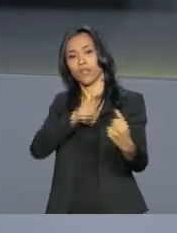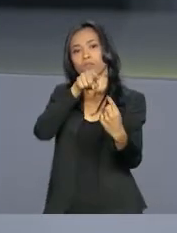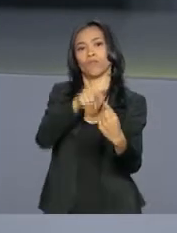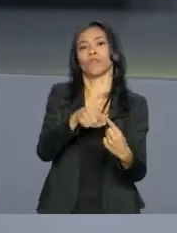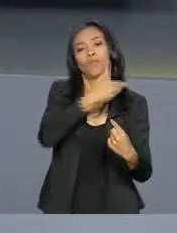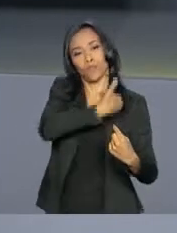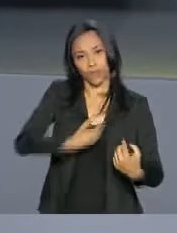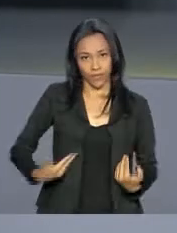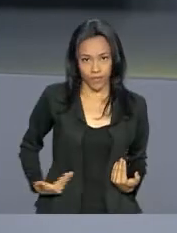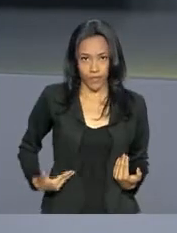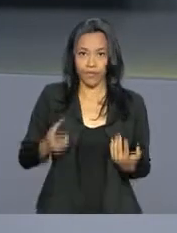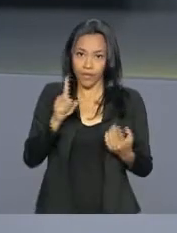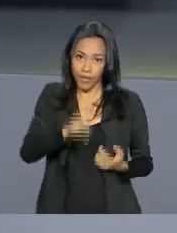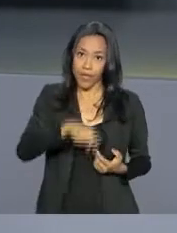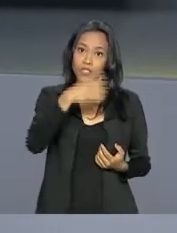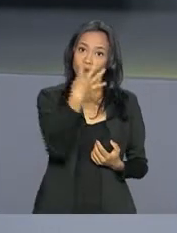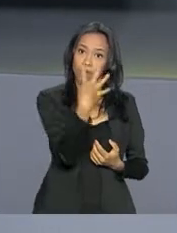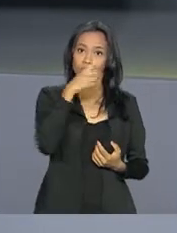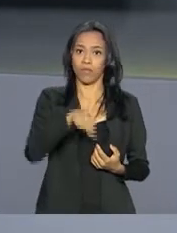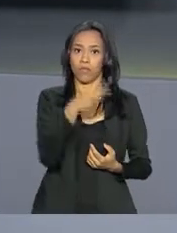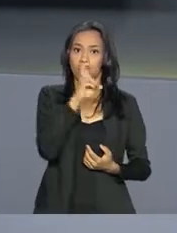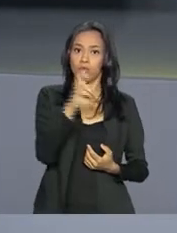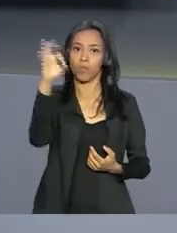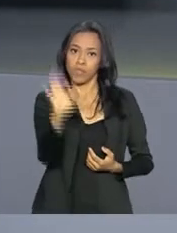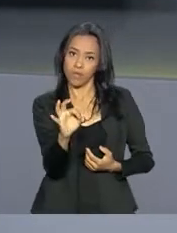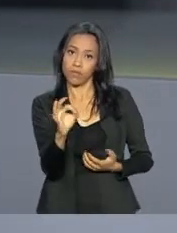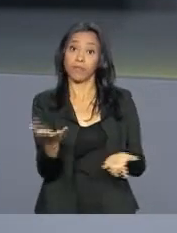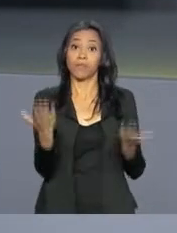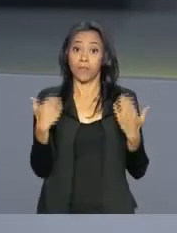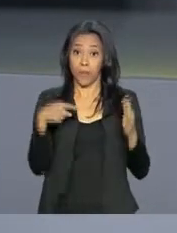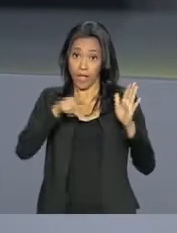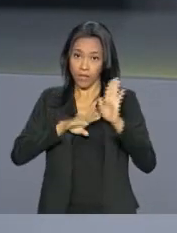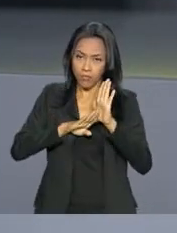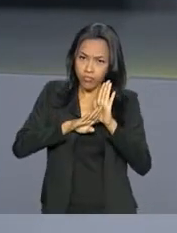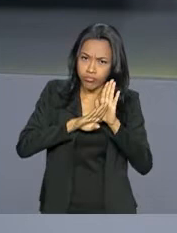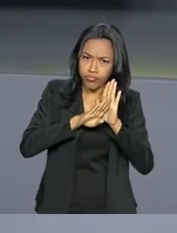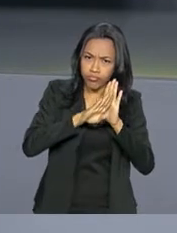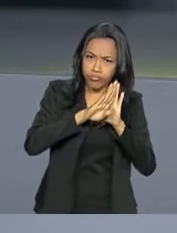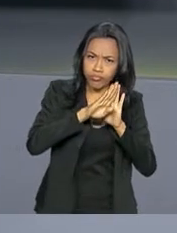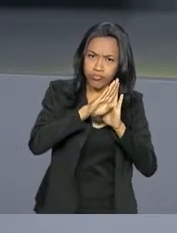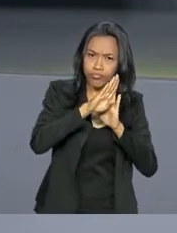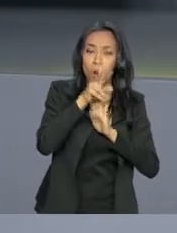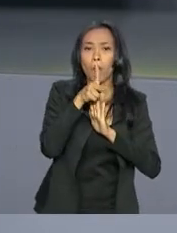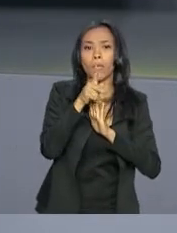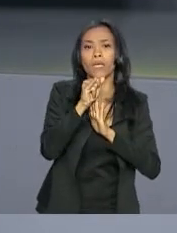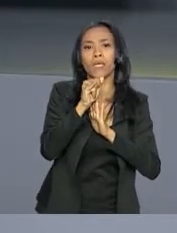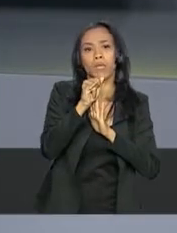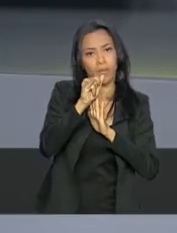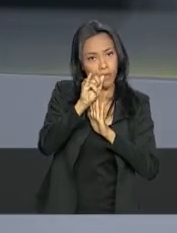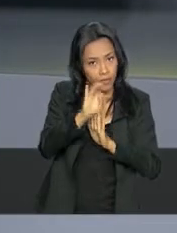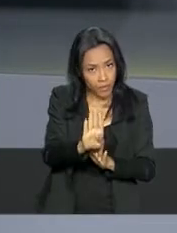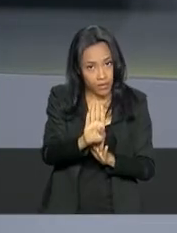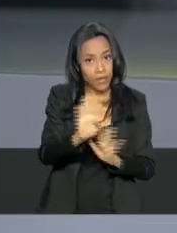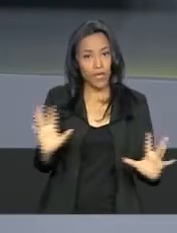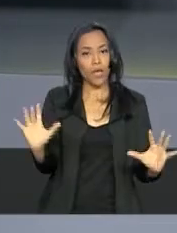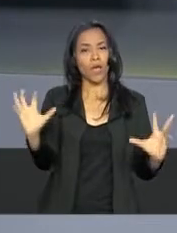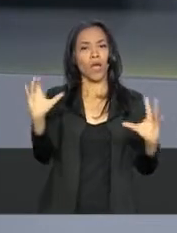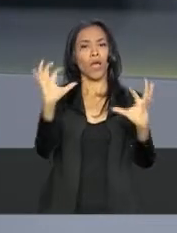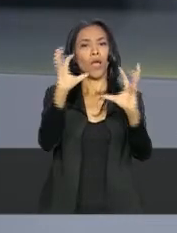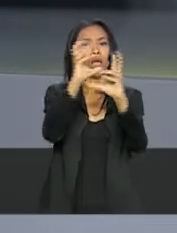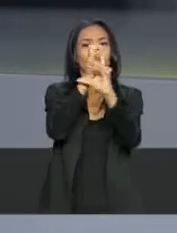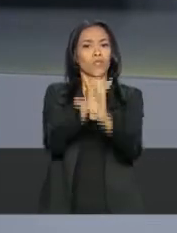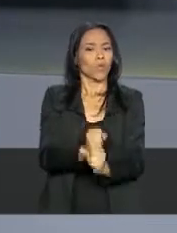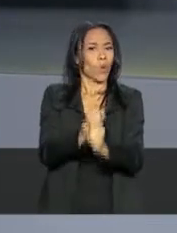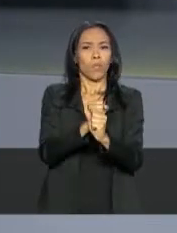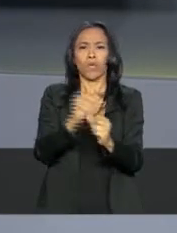prevista pelo governo que é de 4 6 por cento a projeção para o crescimento do produto interno bruto que é a soma de todos os bens e serviços